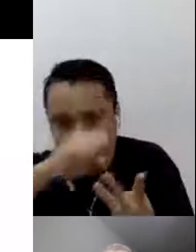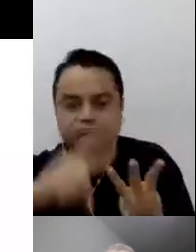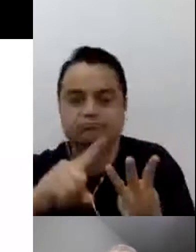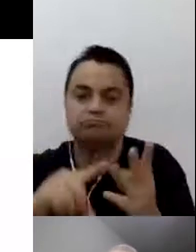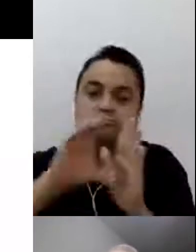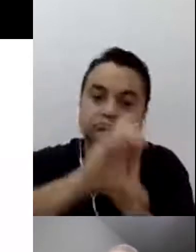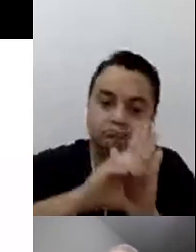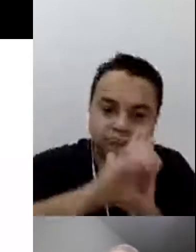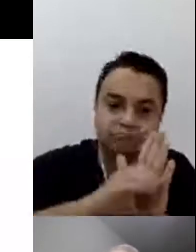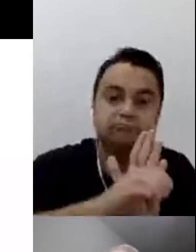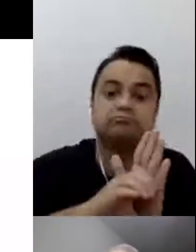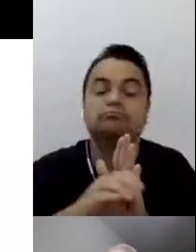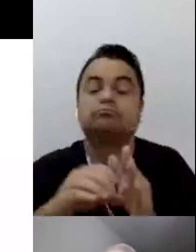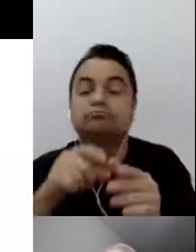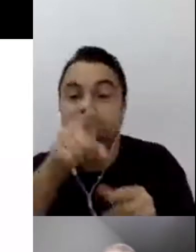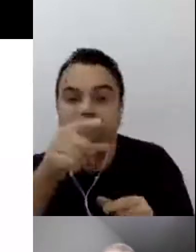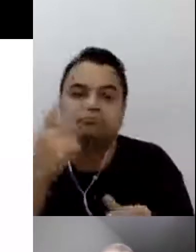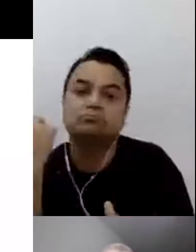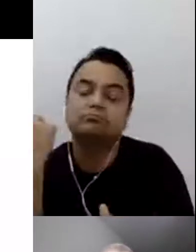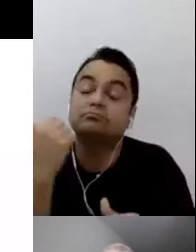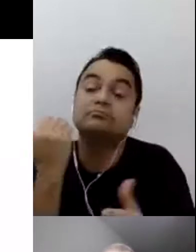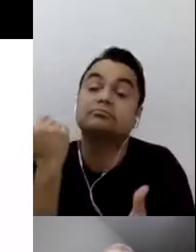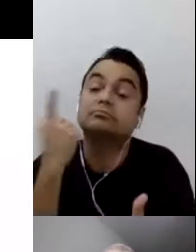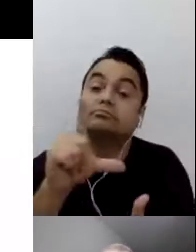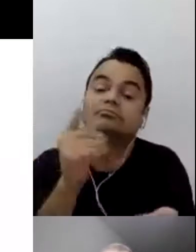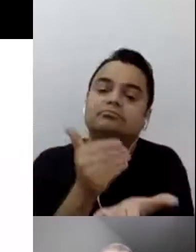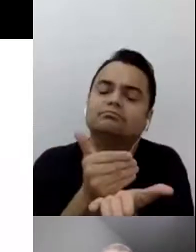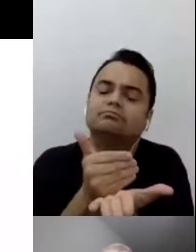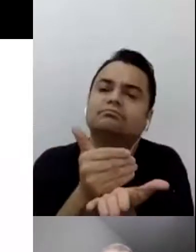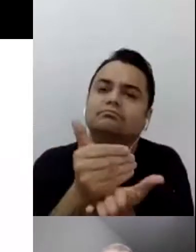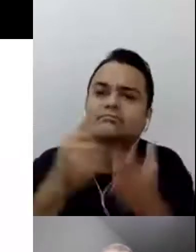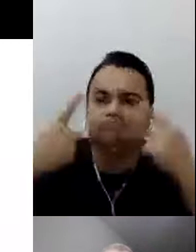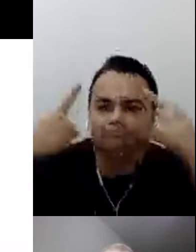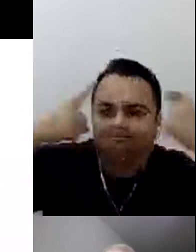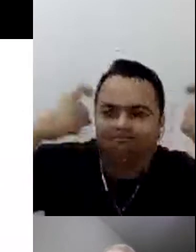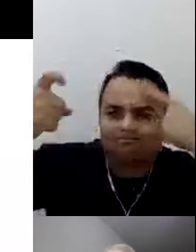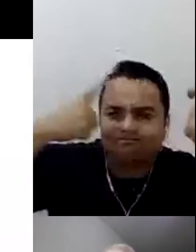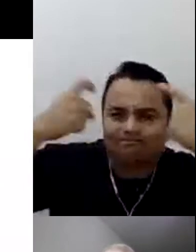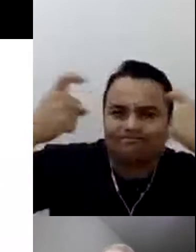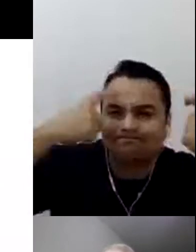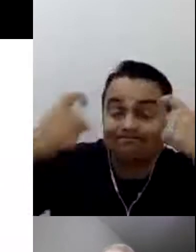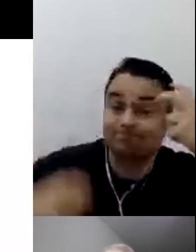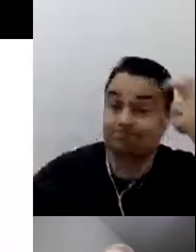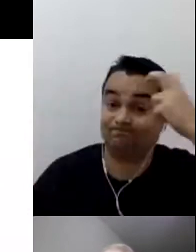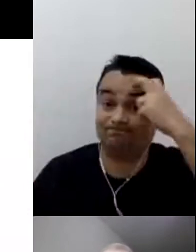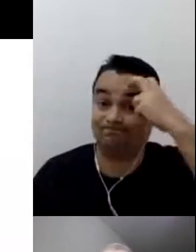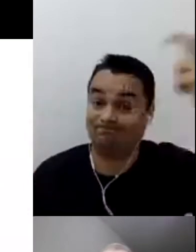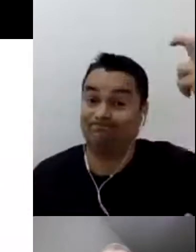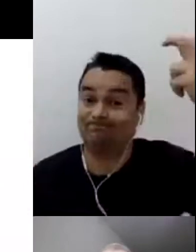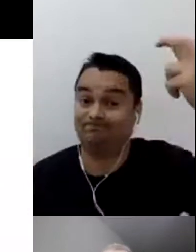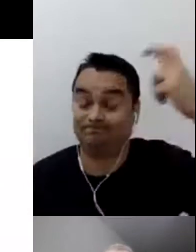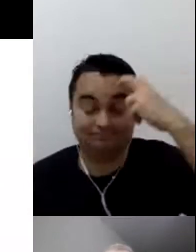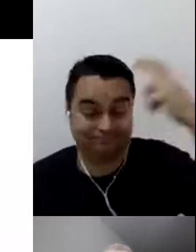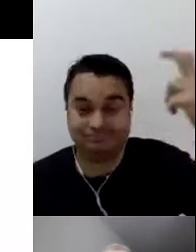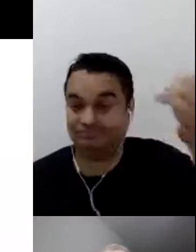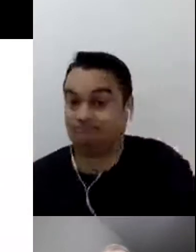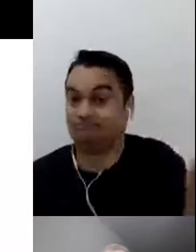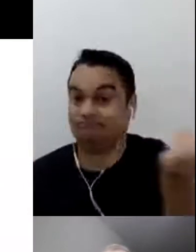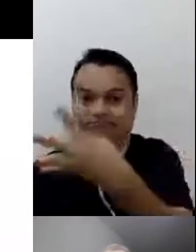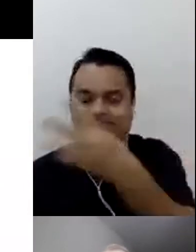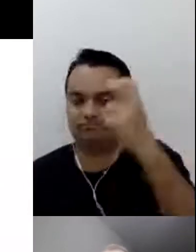conceitos, sínteses, você começa a formar, ter insights e gerar a sabedoria, né? Gerar novos